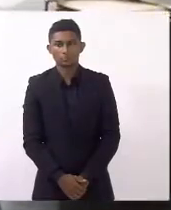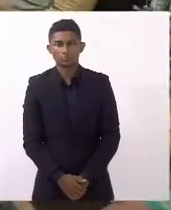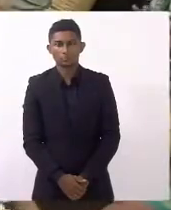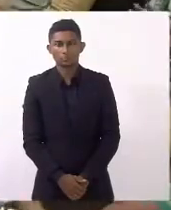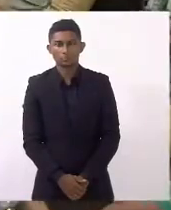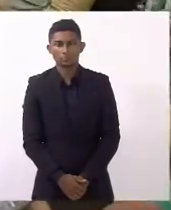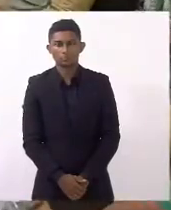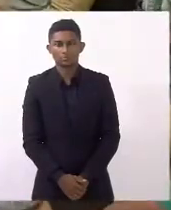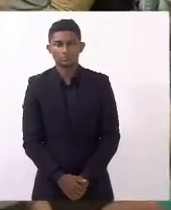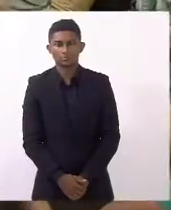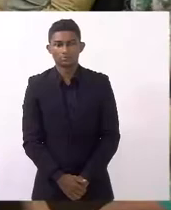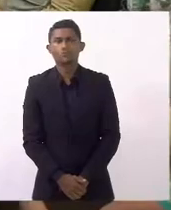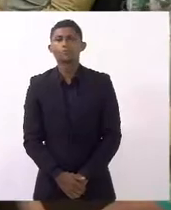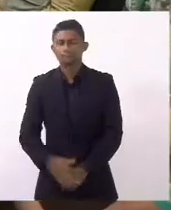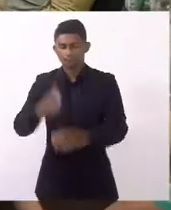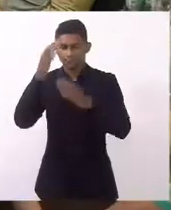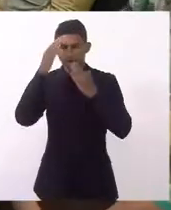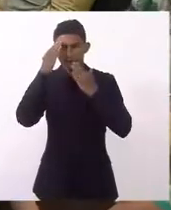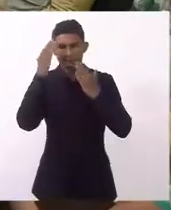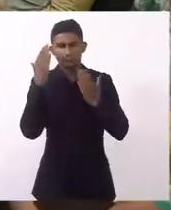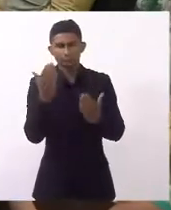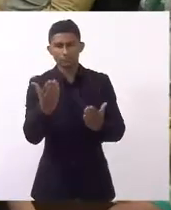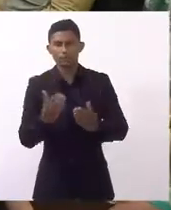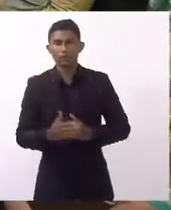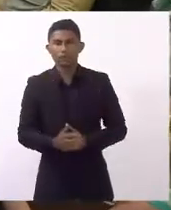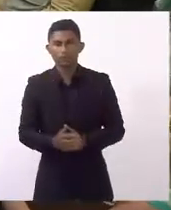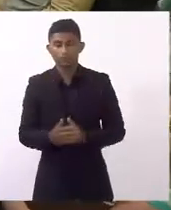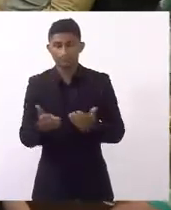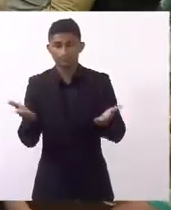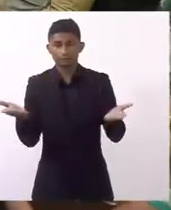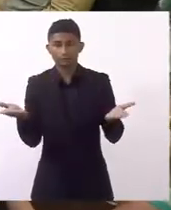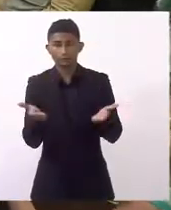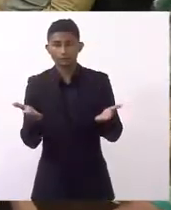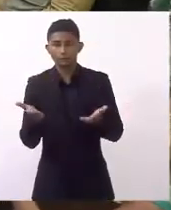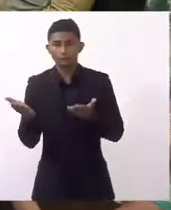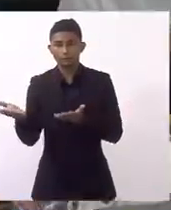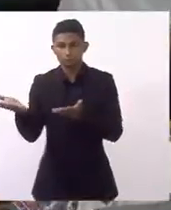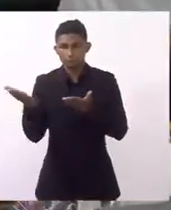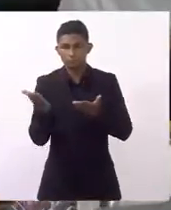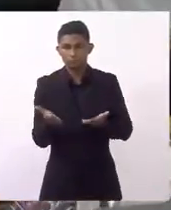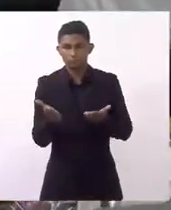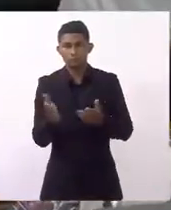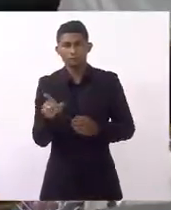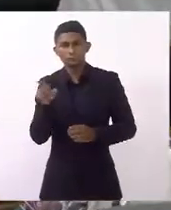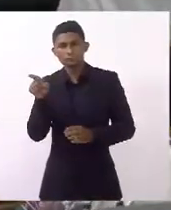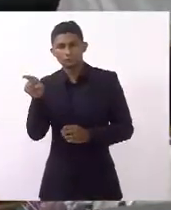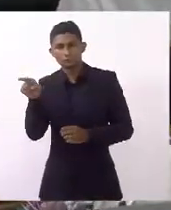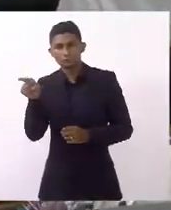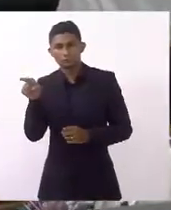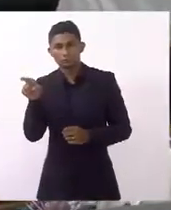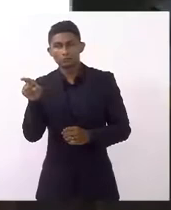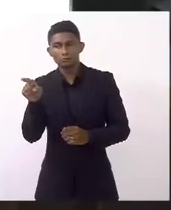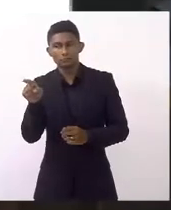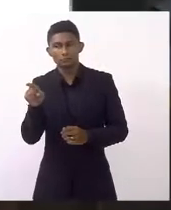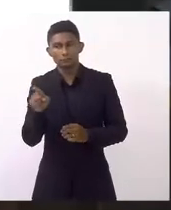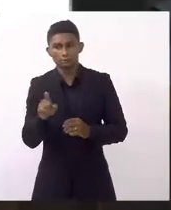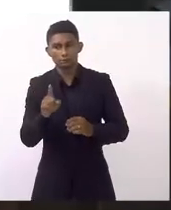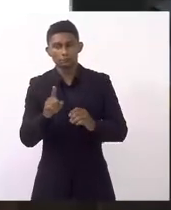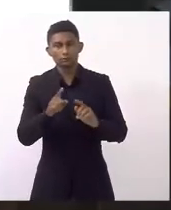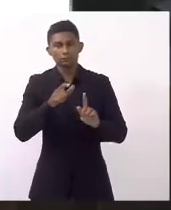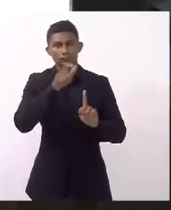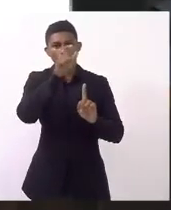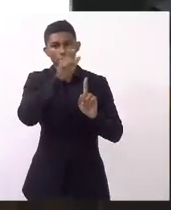bom obrigada bom agora convido a defensora pública Adriana